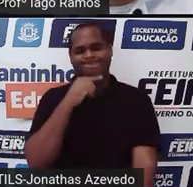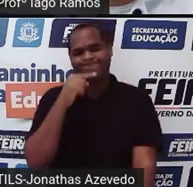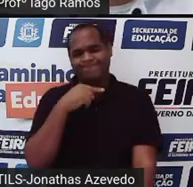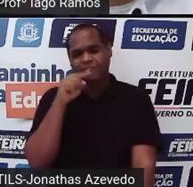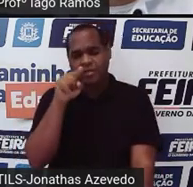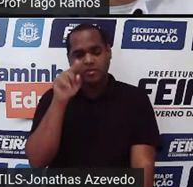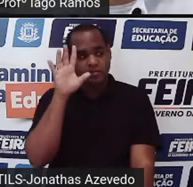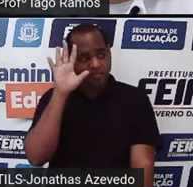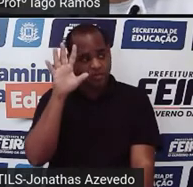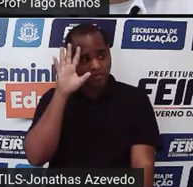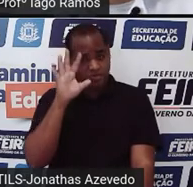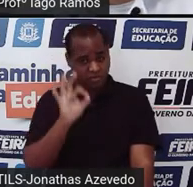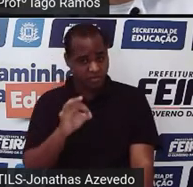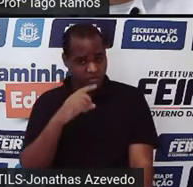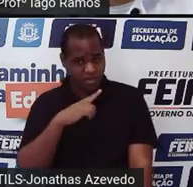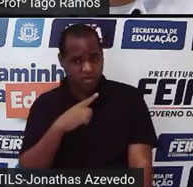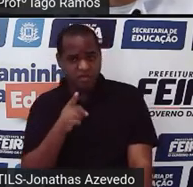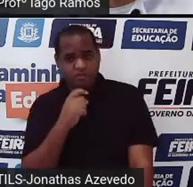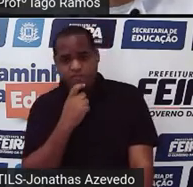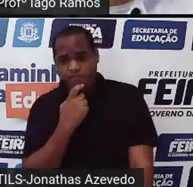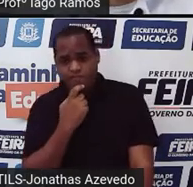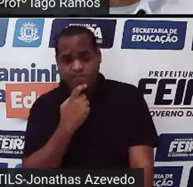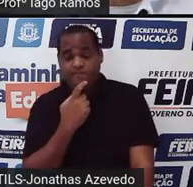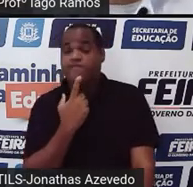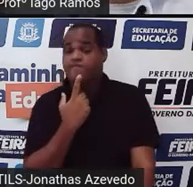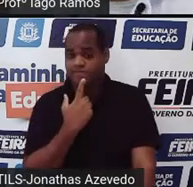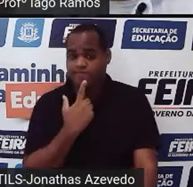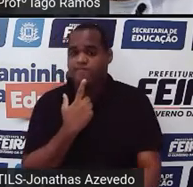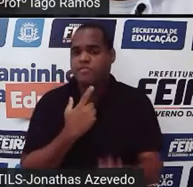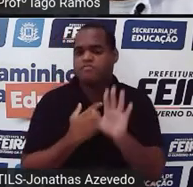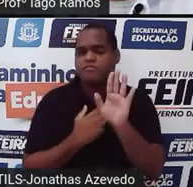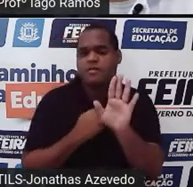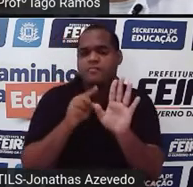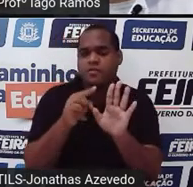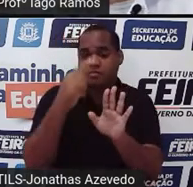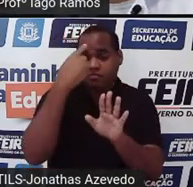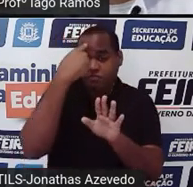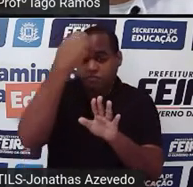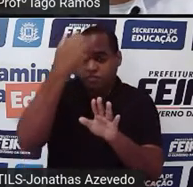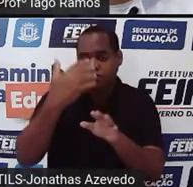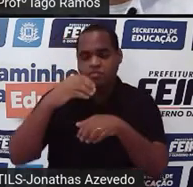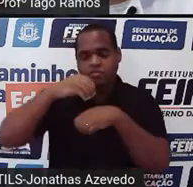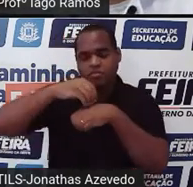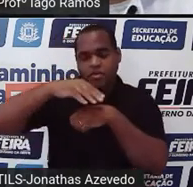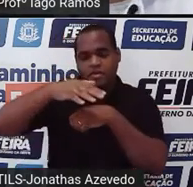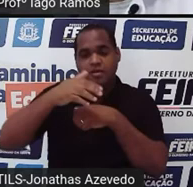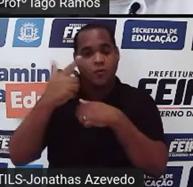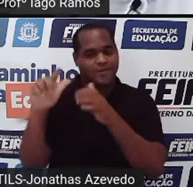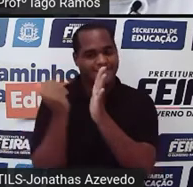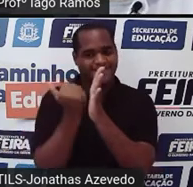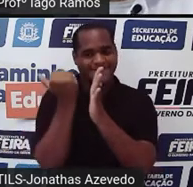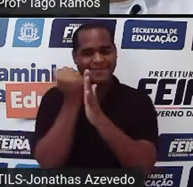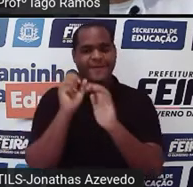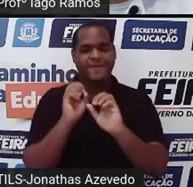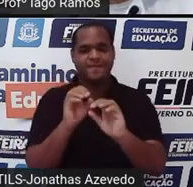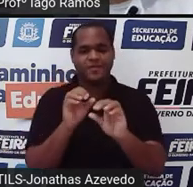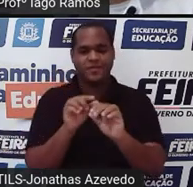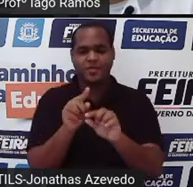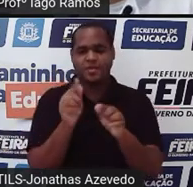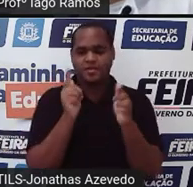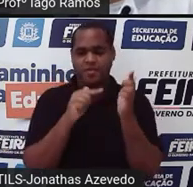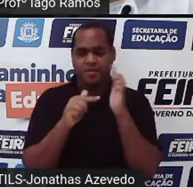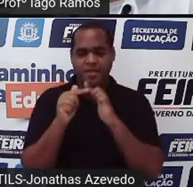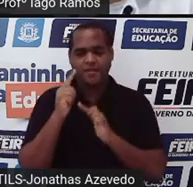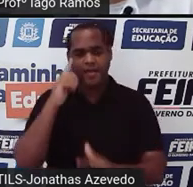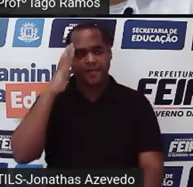se você parou para pensar sobre isso é mas como eu trouxe de novo para essa aula será que você consegue